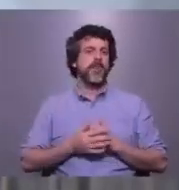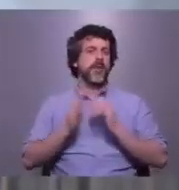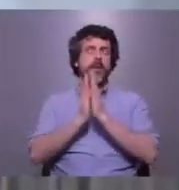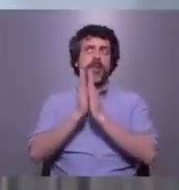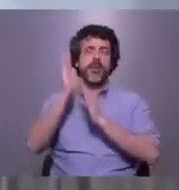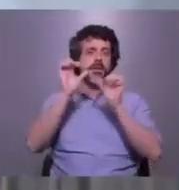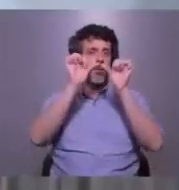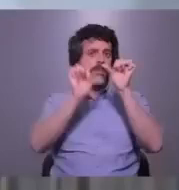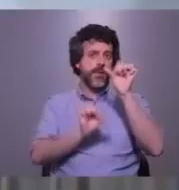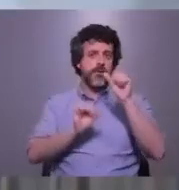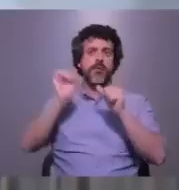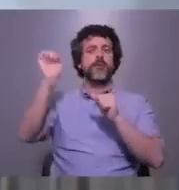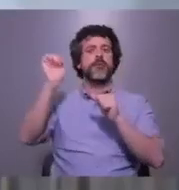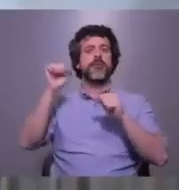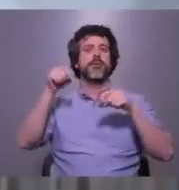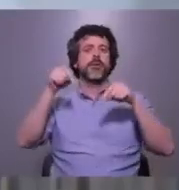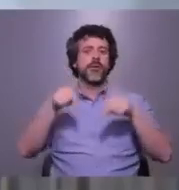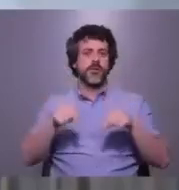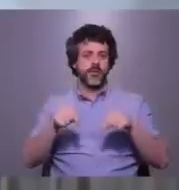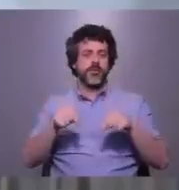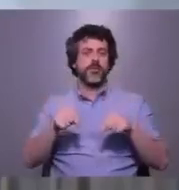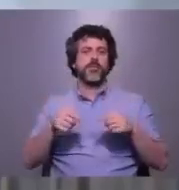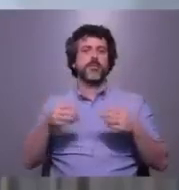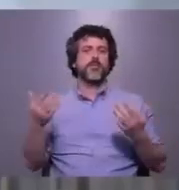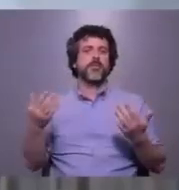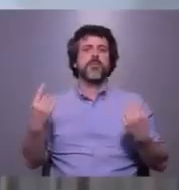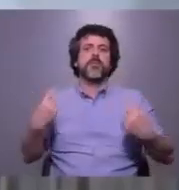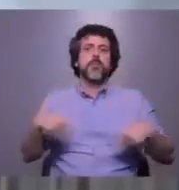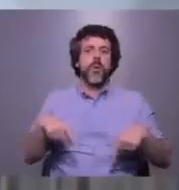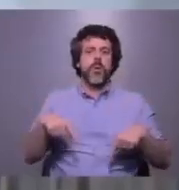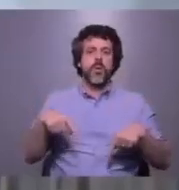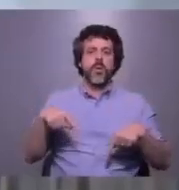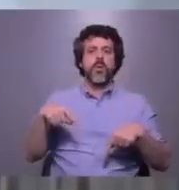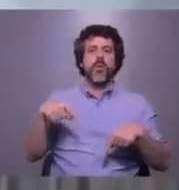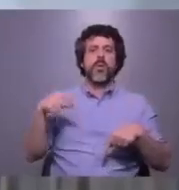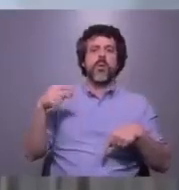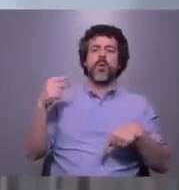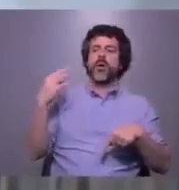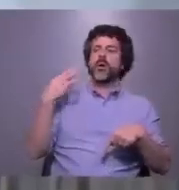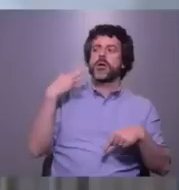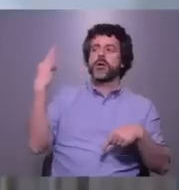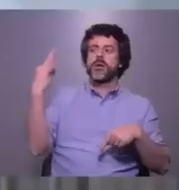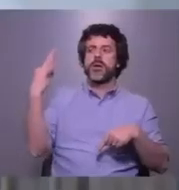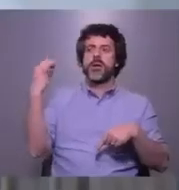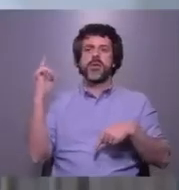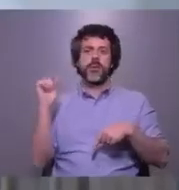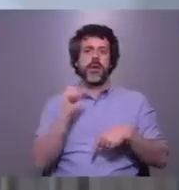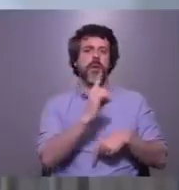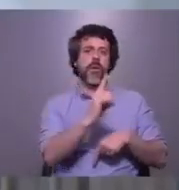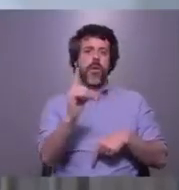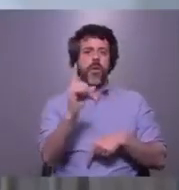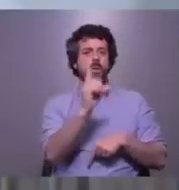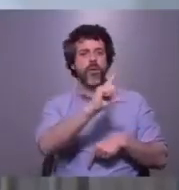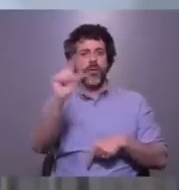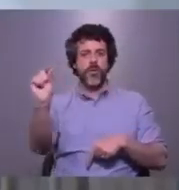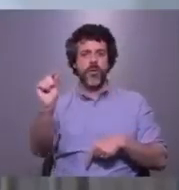Deus fala-nos hoje de chamamento e de envio. Fala-nos de vocação